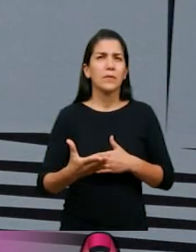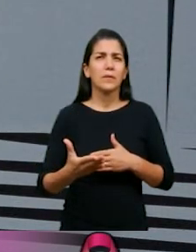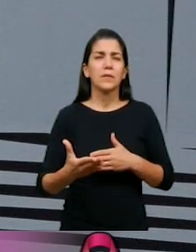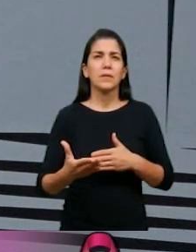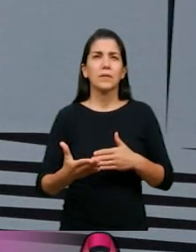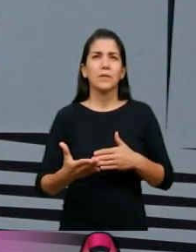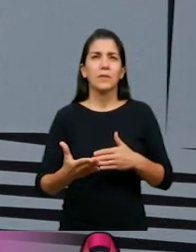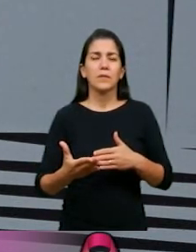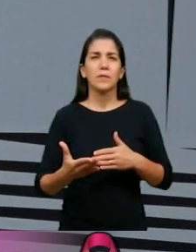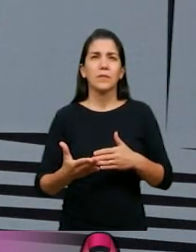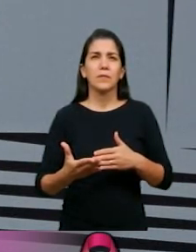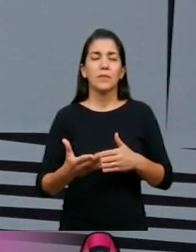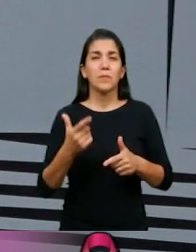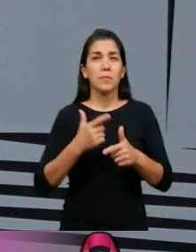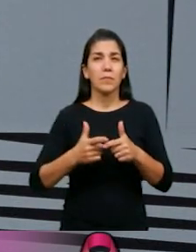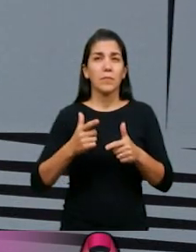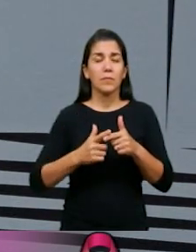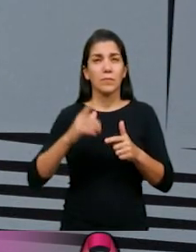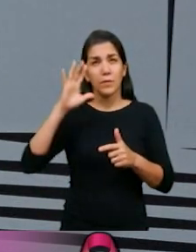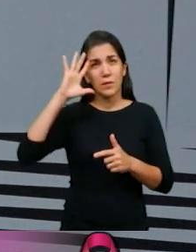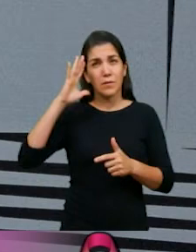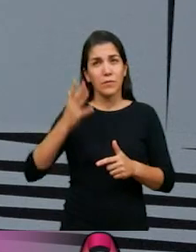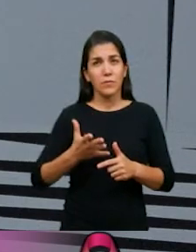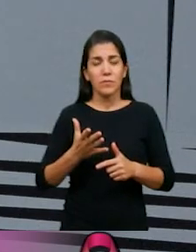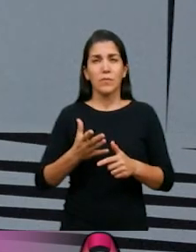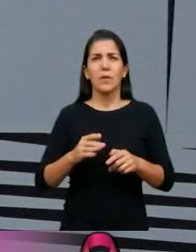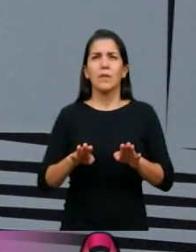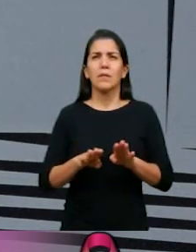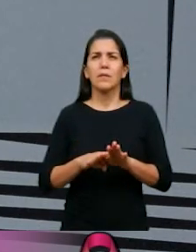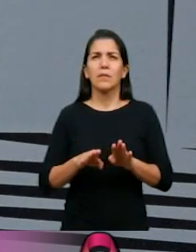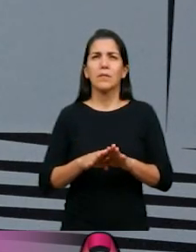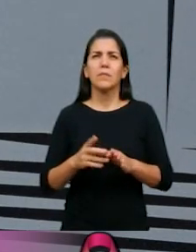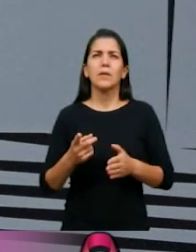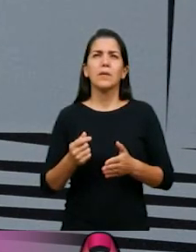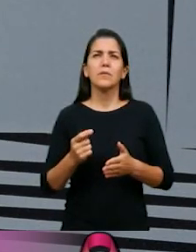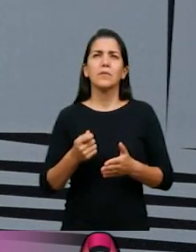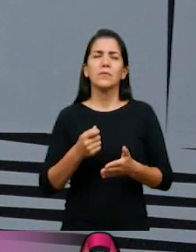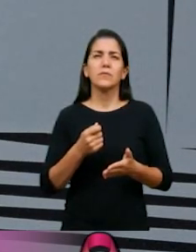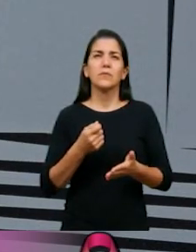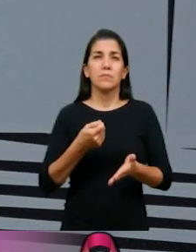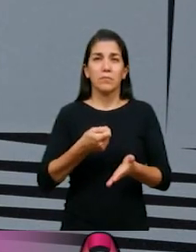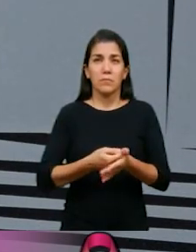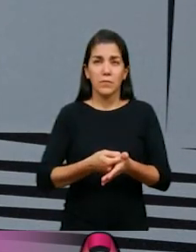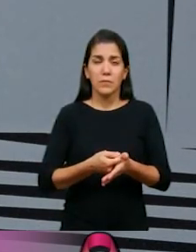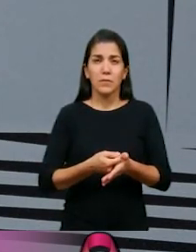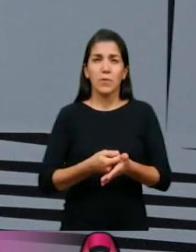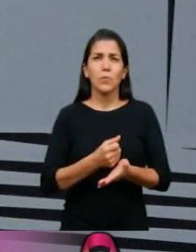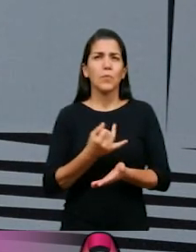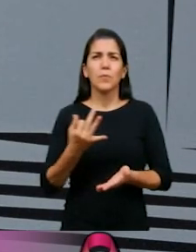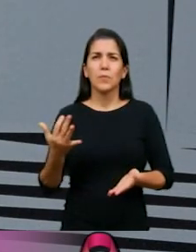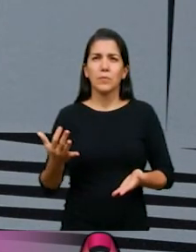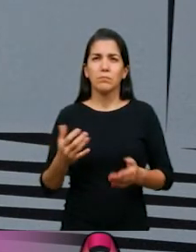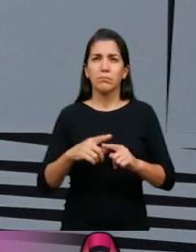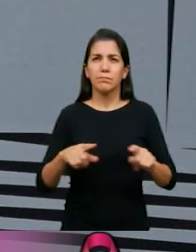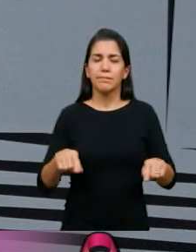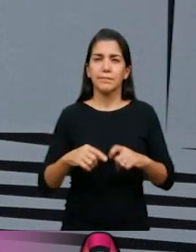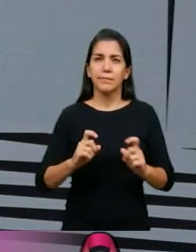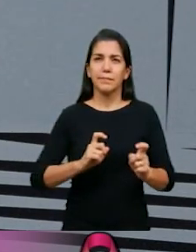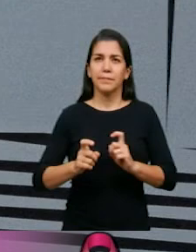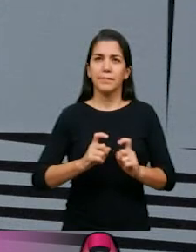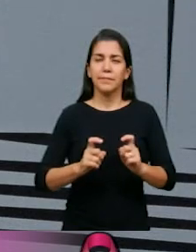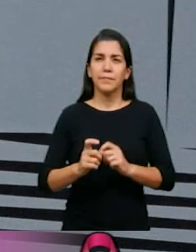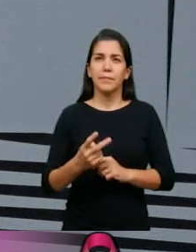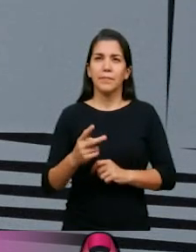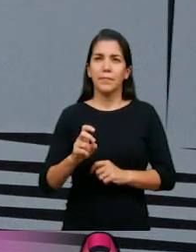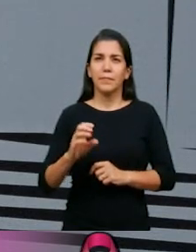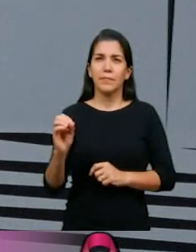desses problemas e quais recursos estão sendo alocados para essa finalidade? Sala das Sessões, 25 de outubro